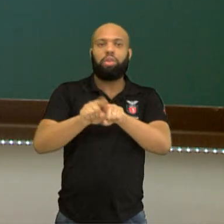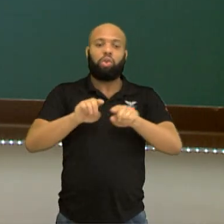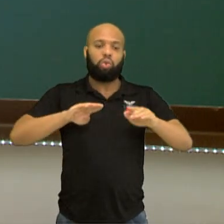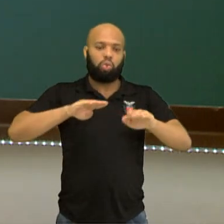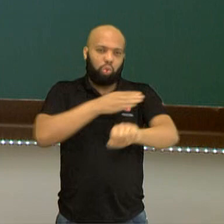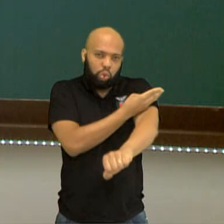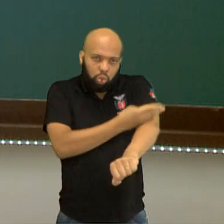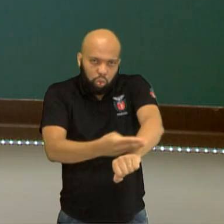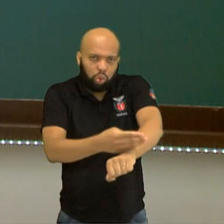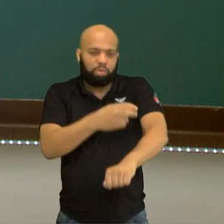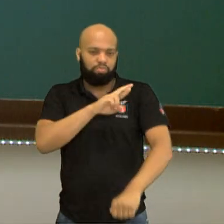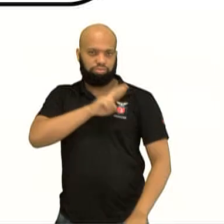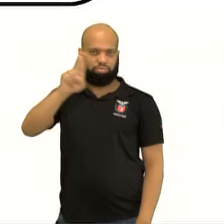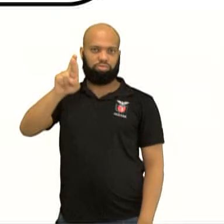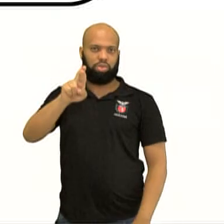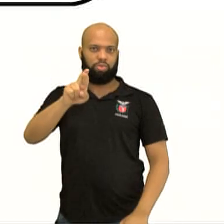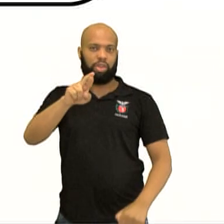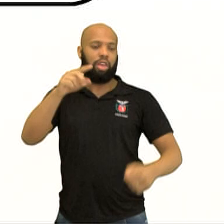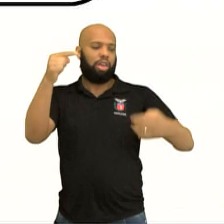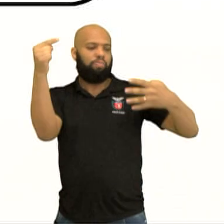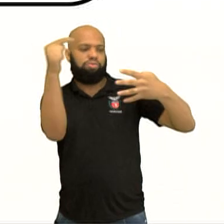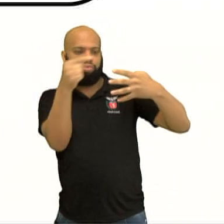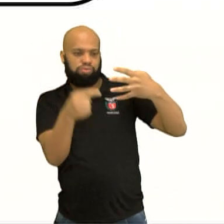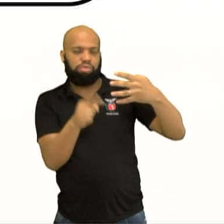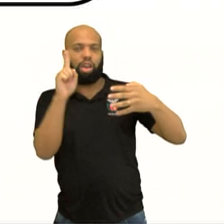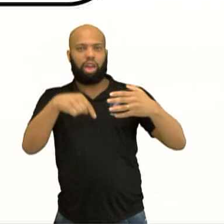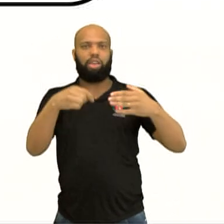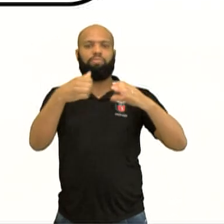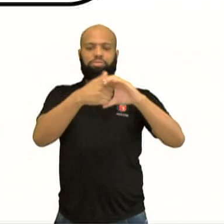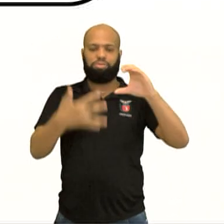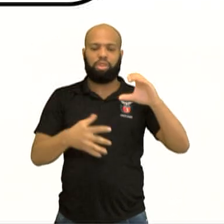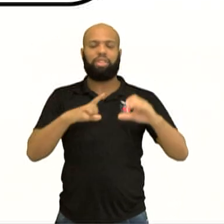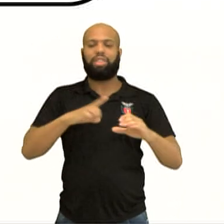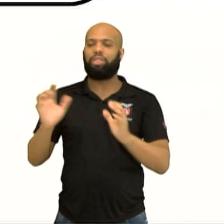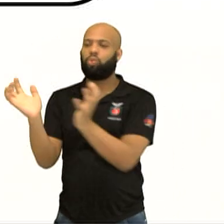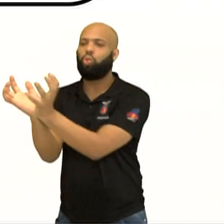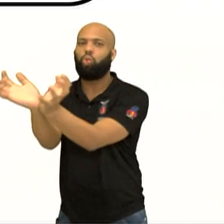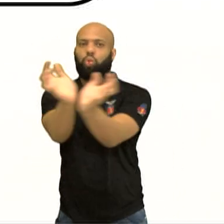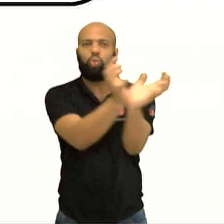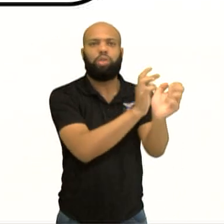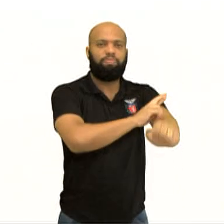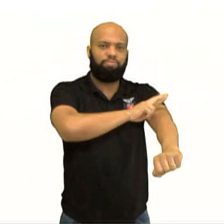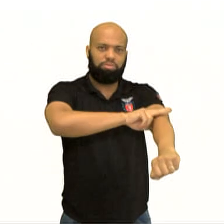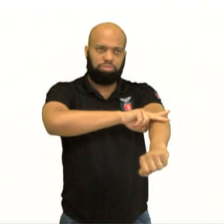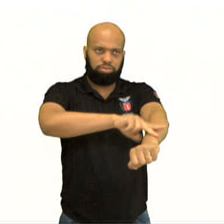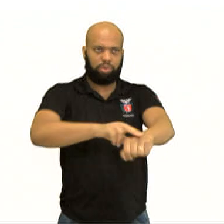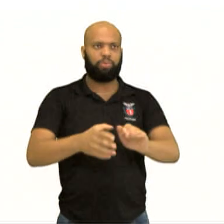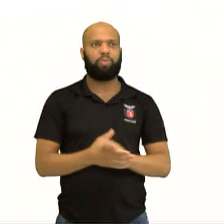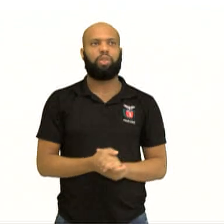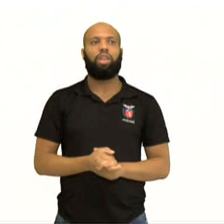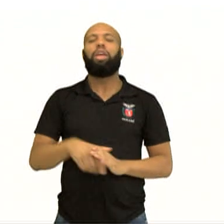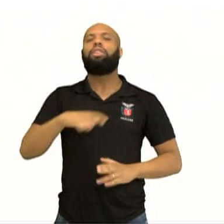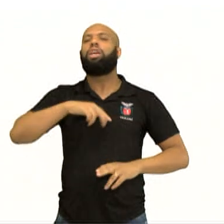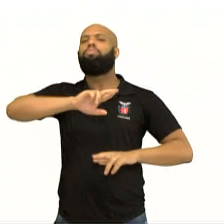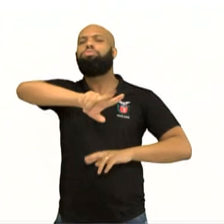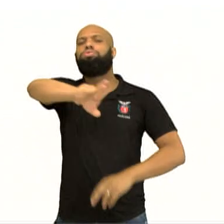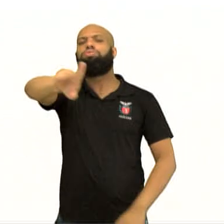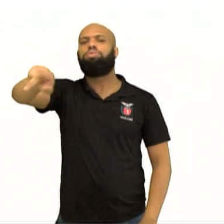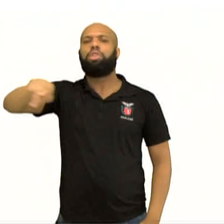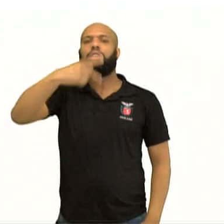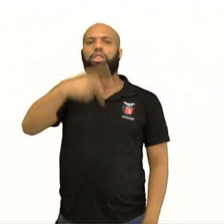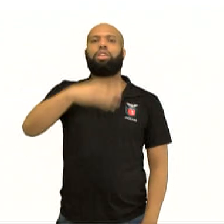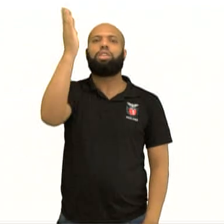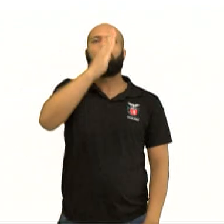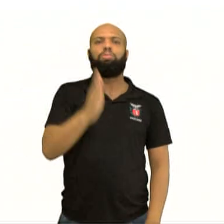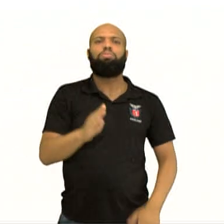a religião. Esse conjunto caracteriza cada grupo étnico. E o que nós temos de diversidade no